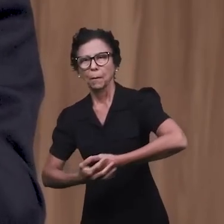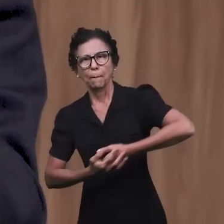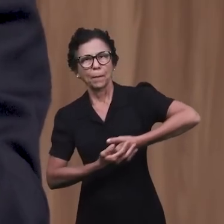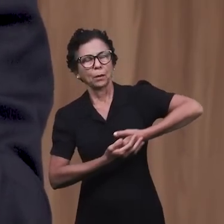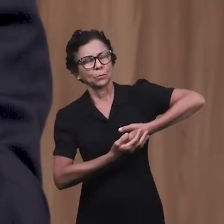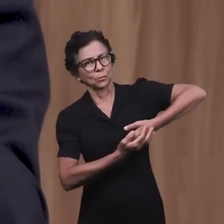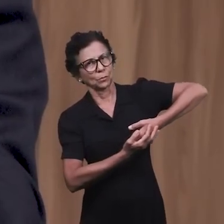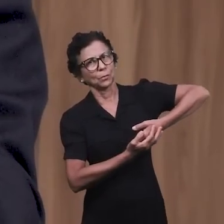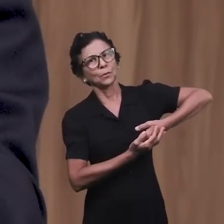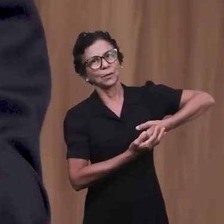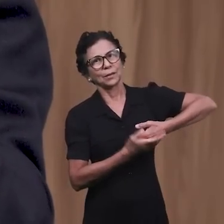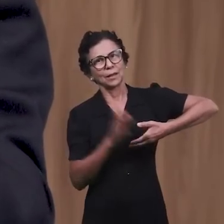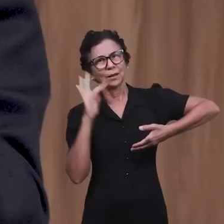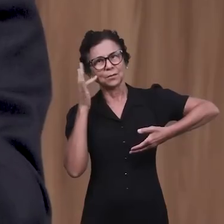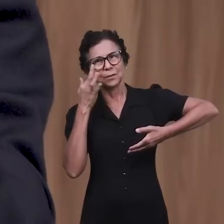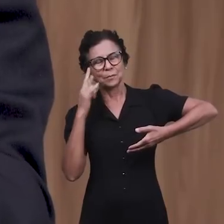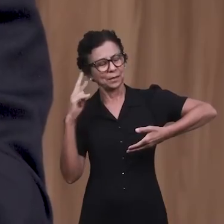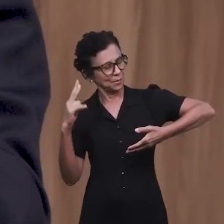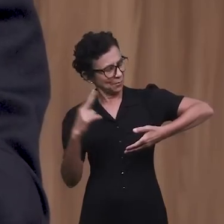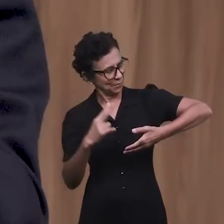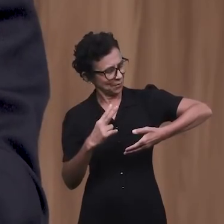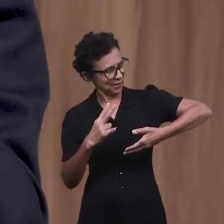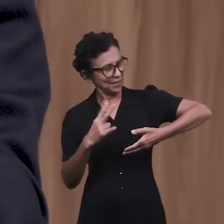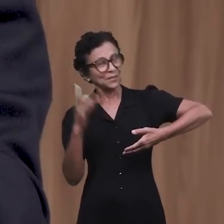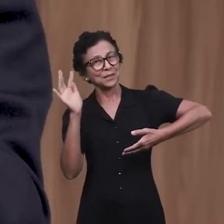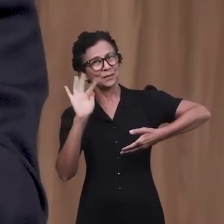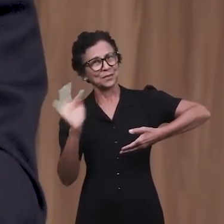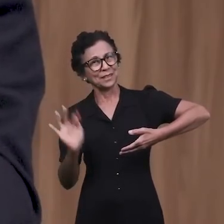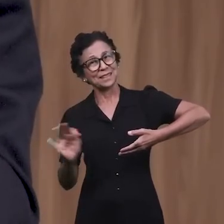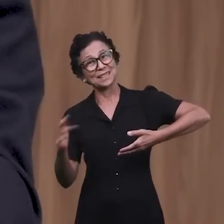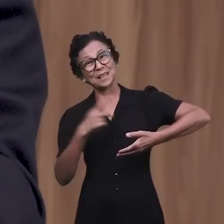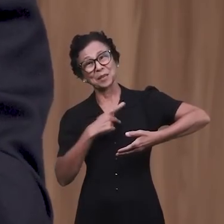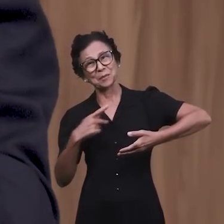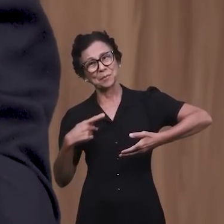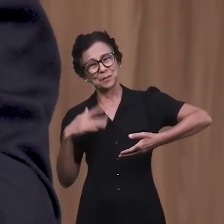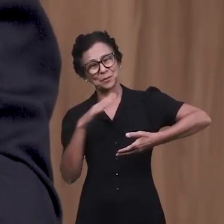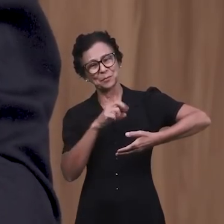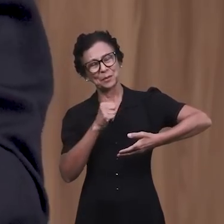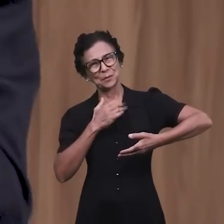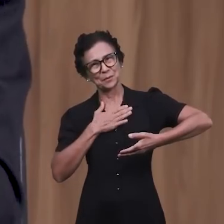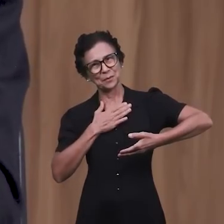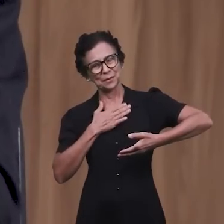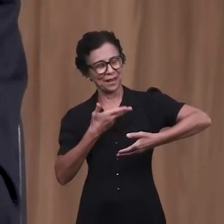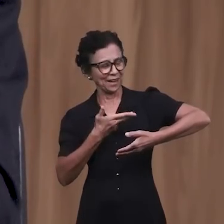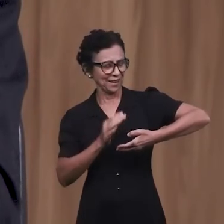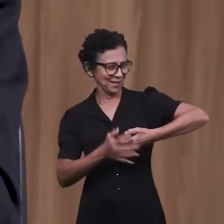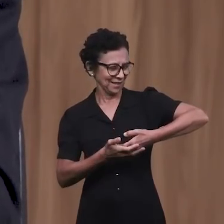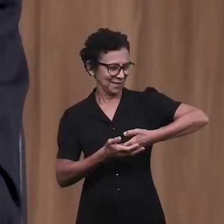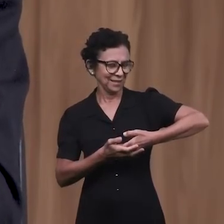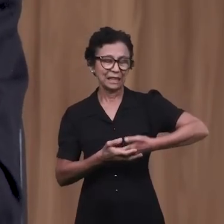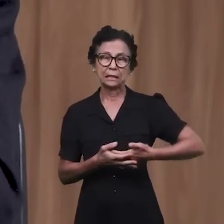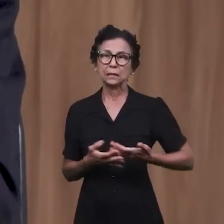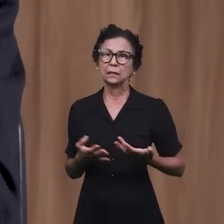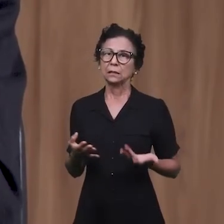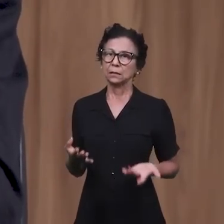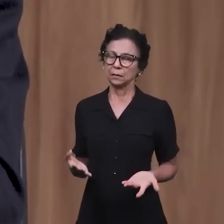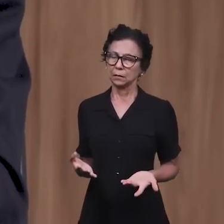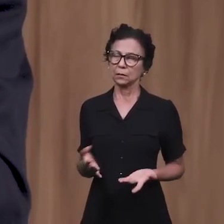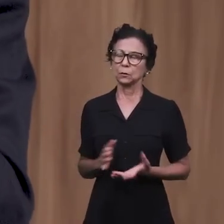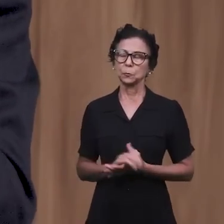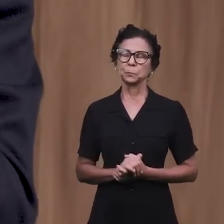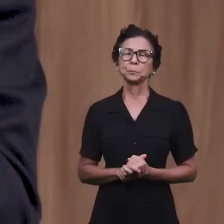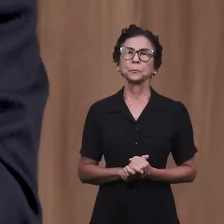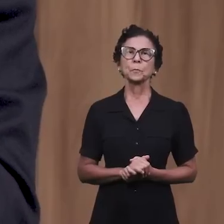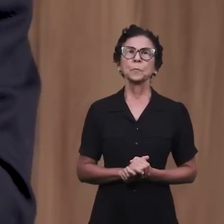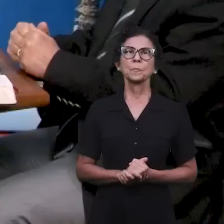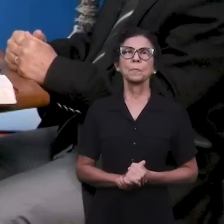não tem muito jeito. Mas a gente, isso é ético, ou seja, você está dando uma deferência especial àquela família.